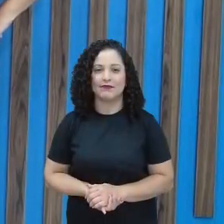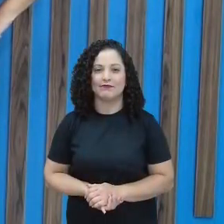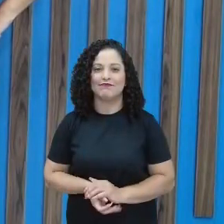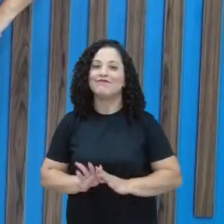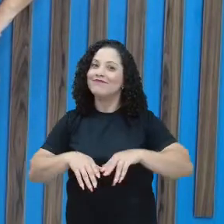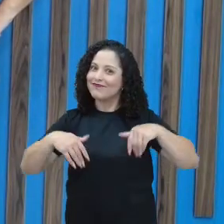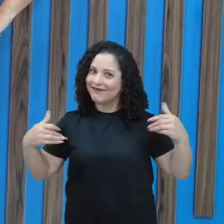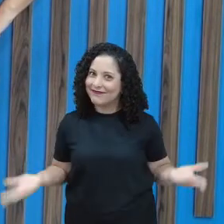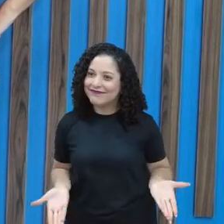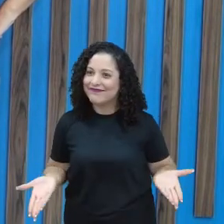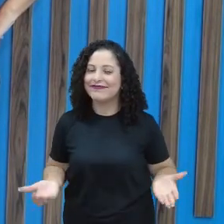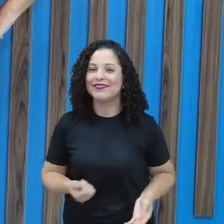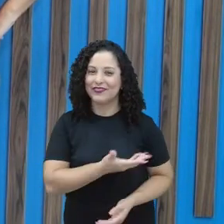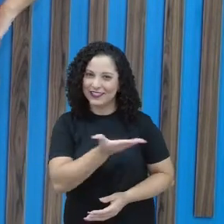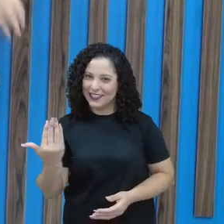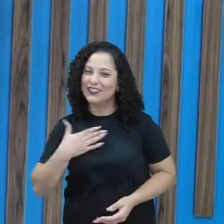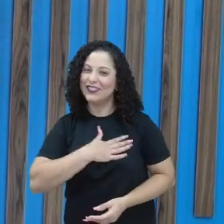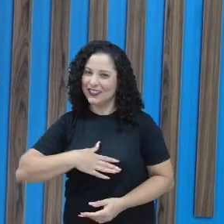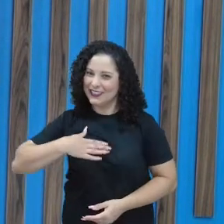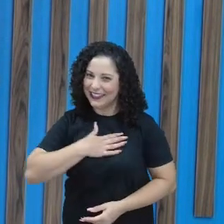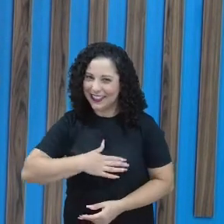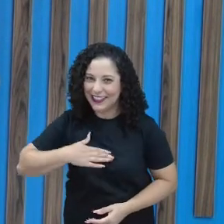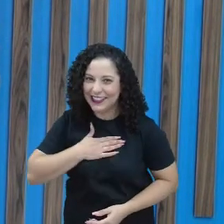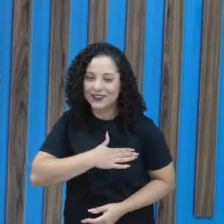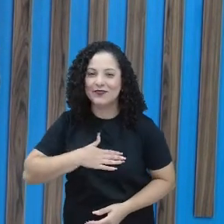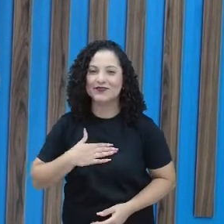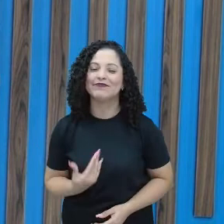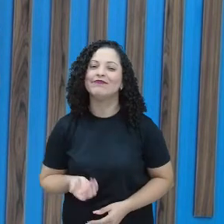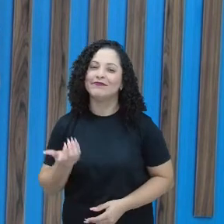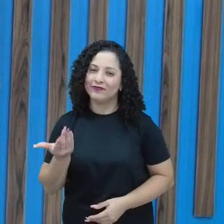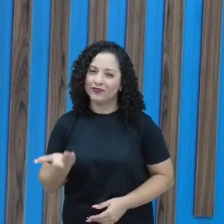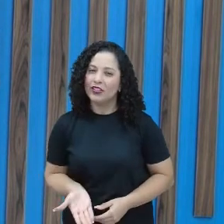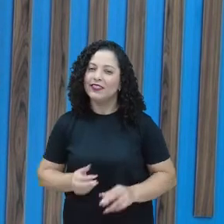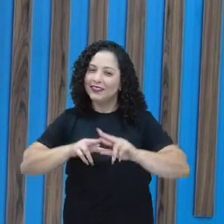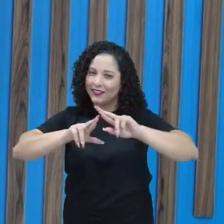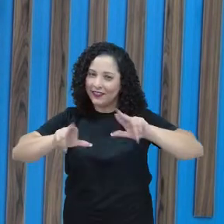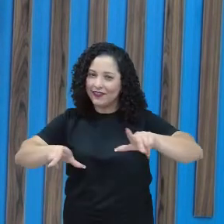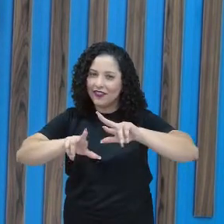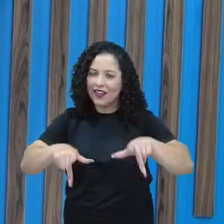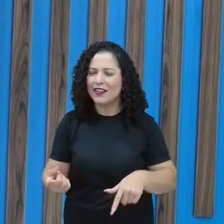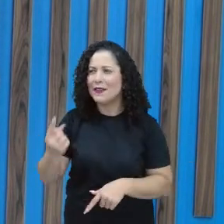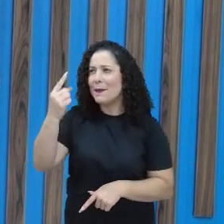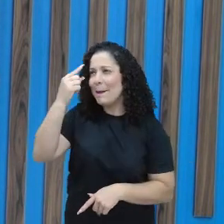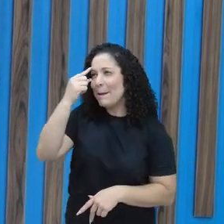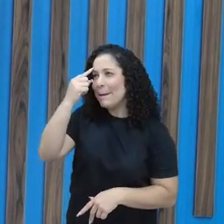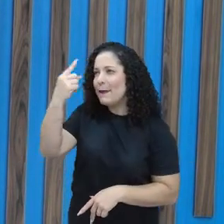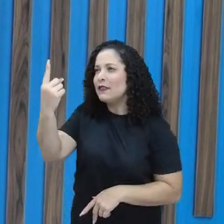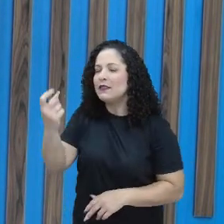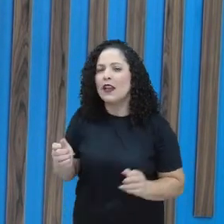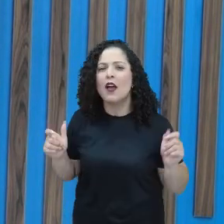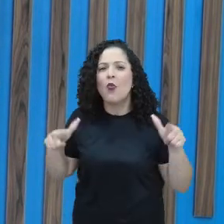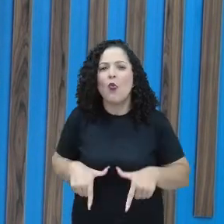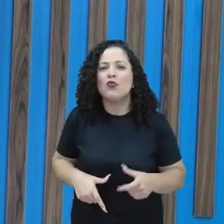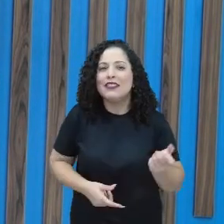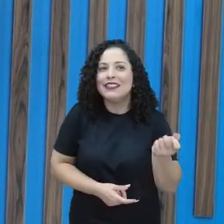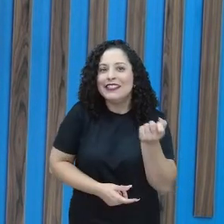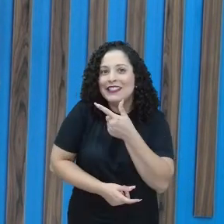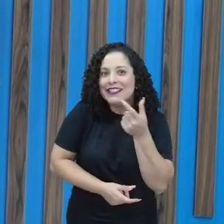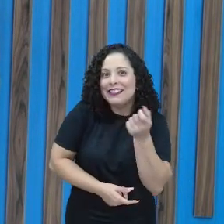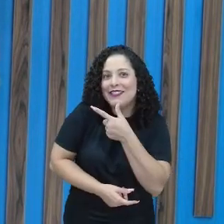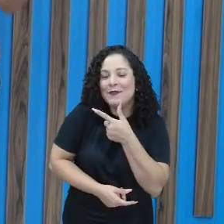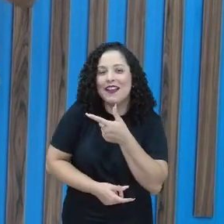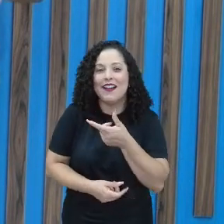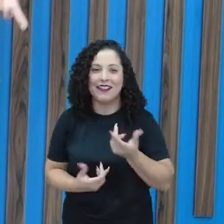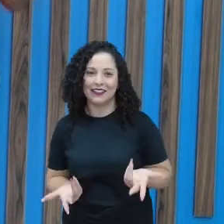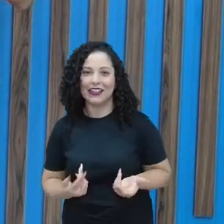E aí, pessoal, gostaram? Foi um jeitinho diferente da gente pensar onde está o humor nas coisas, né?